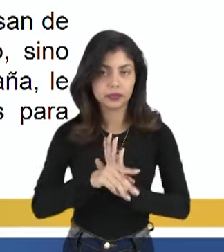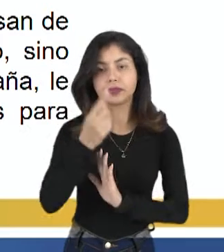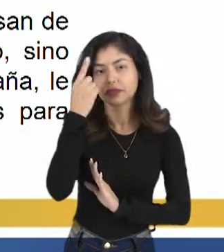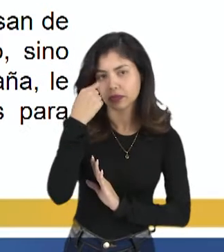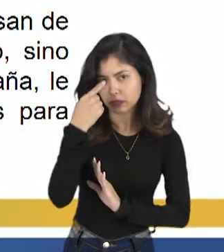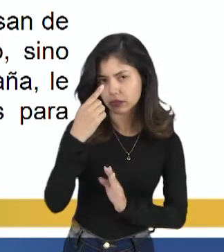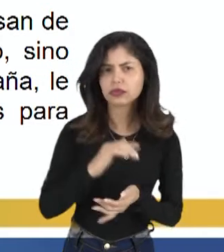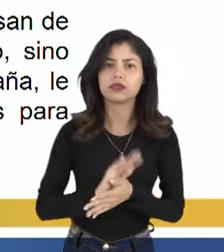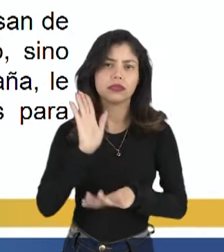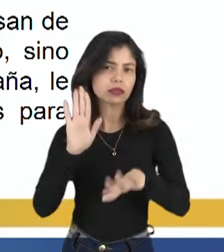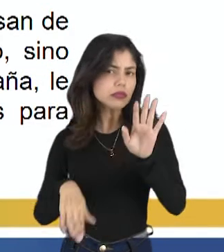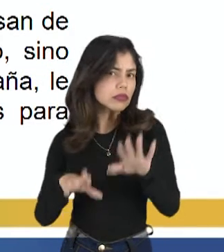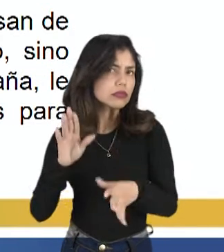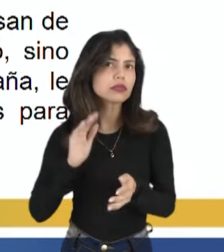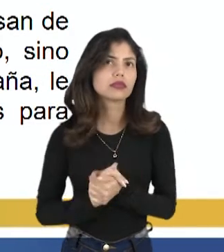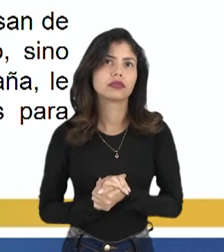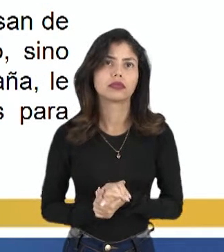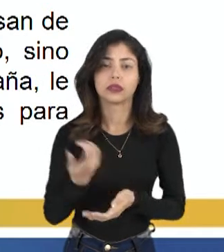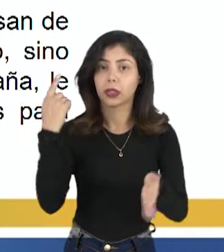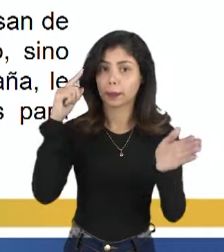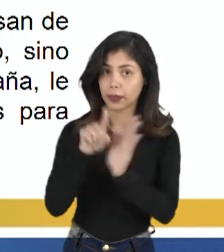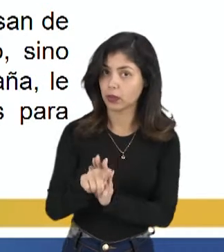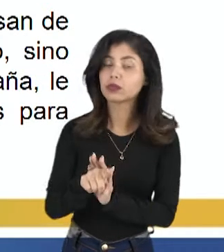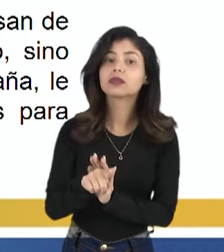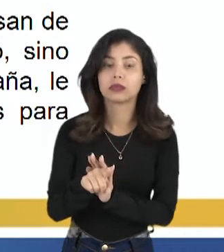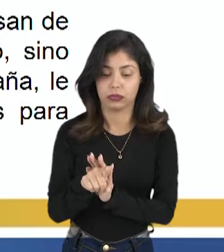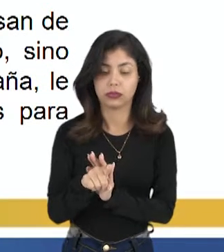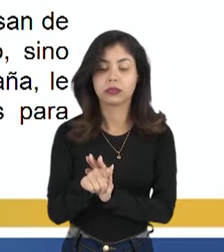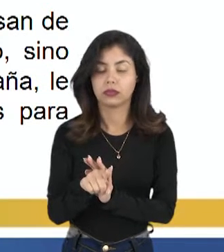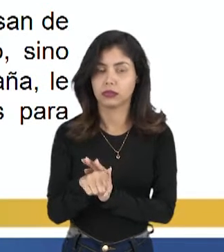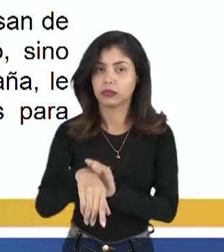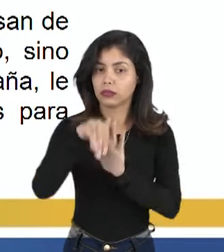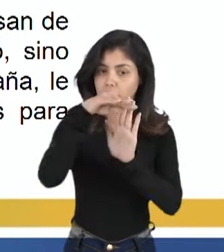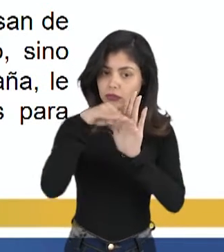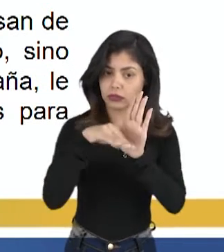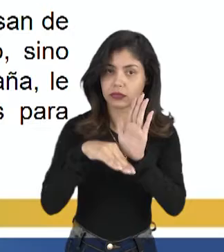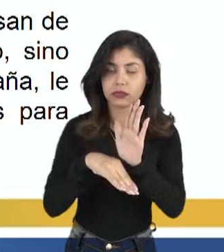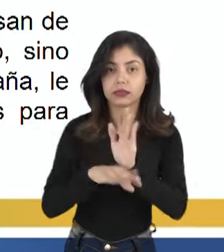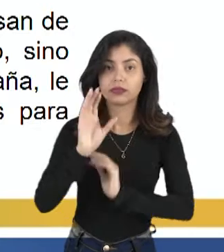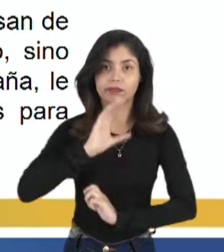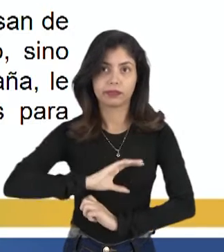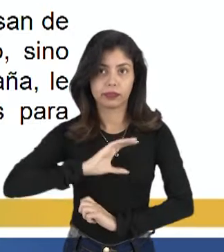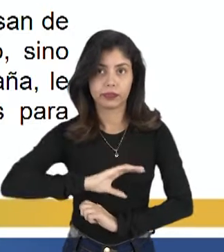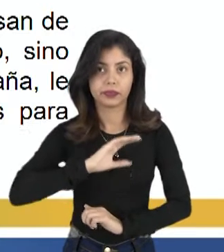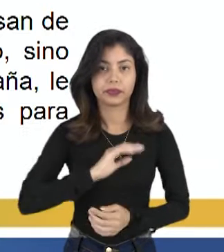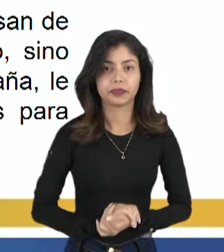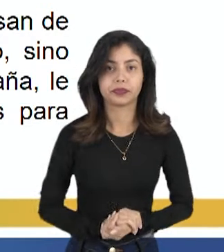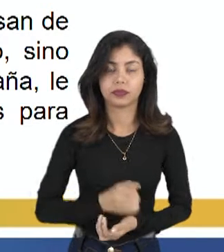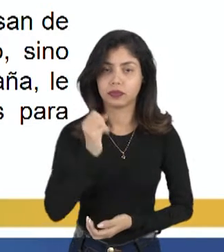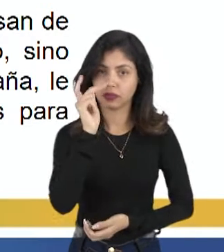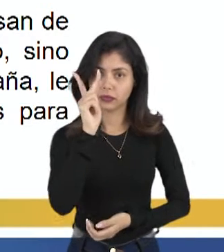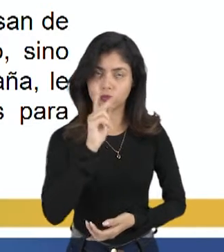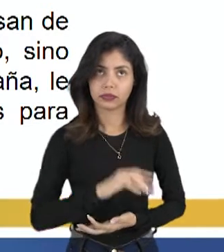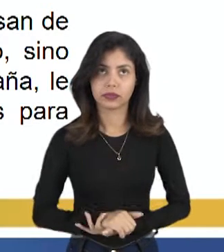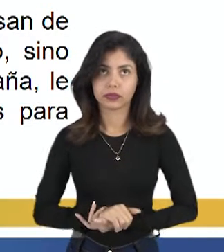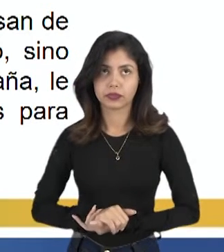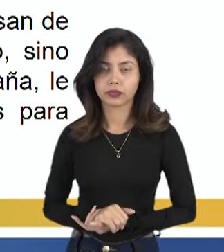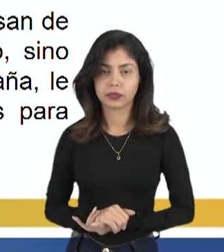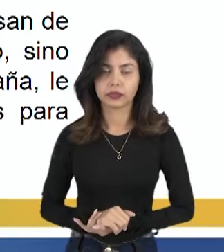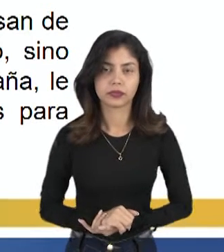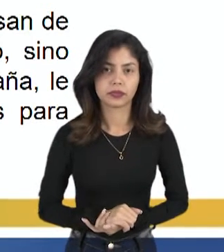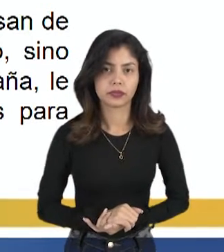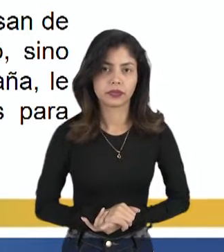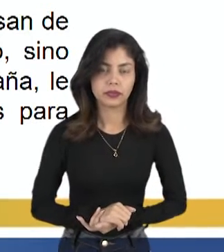espanhol, geralmente o enunciado da questão e as alternativas vêm em português, ok?